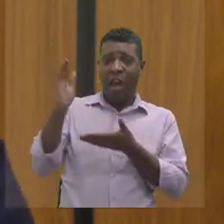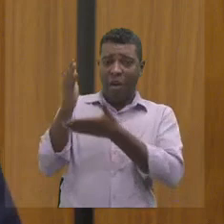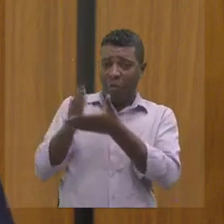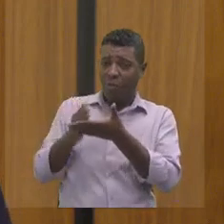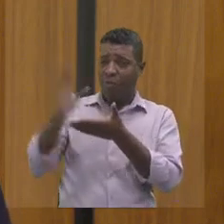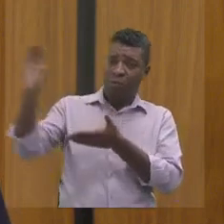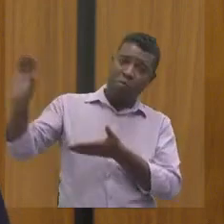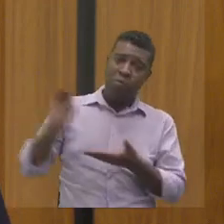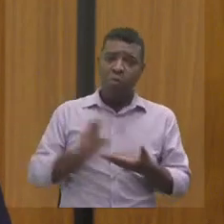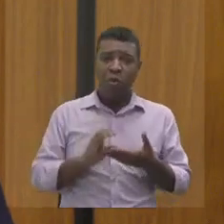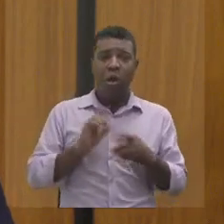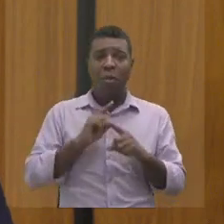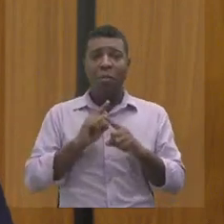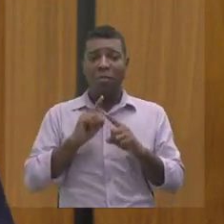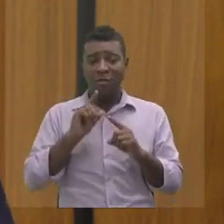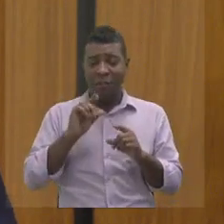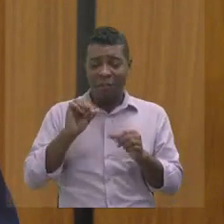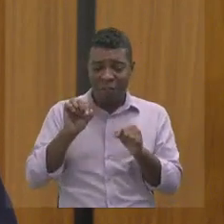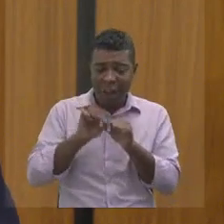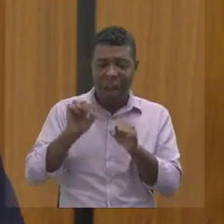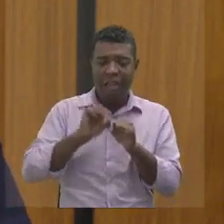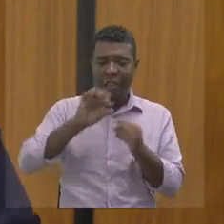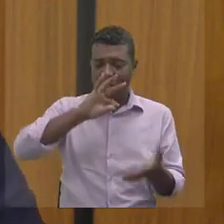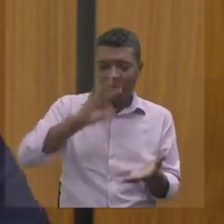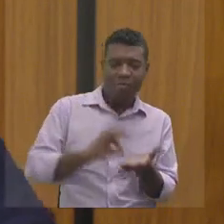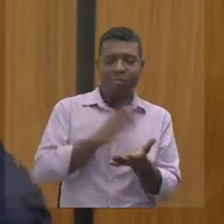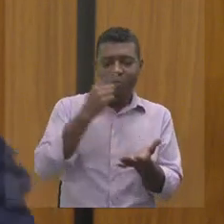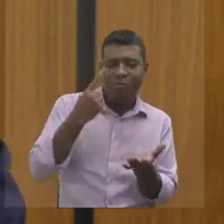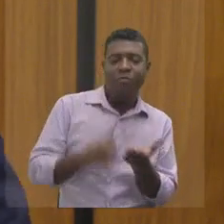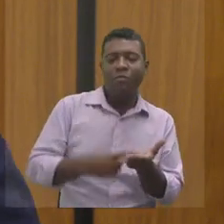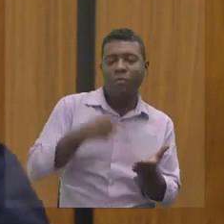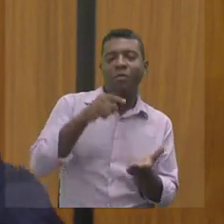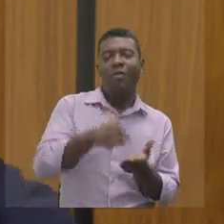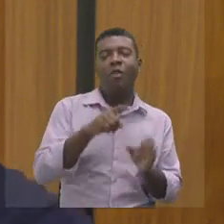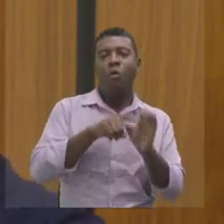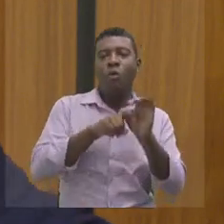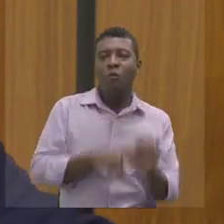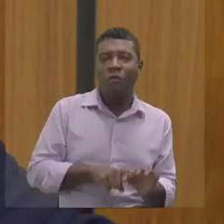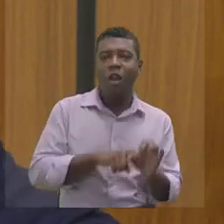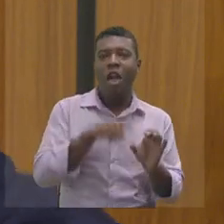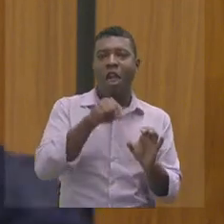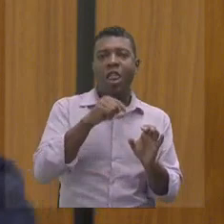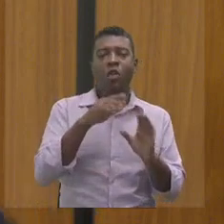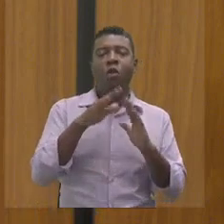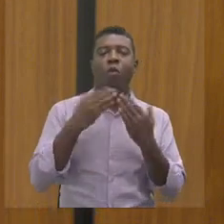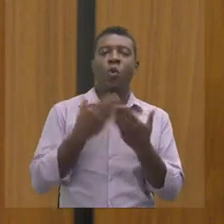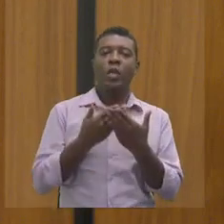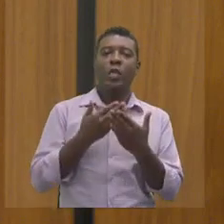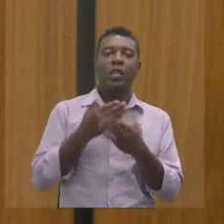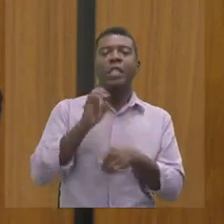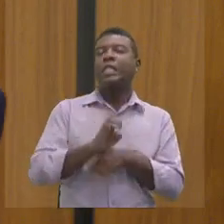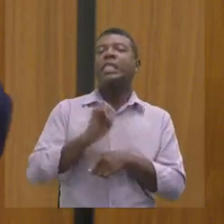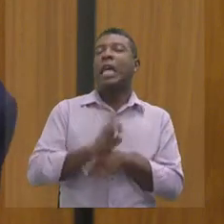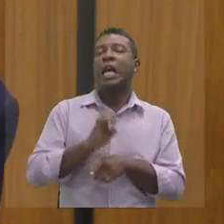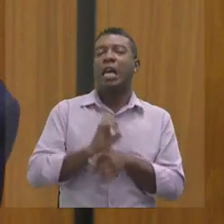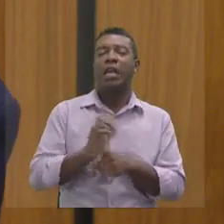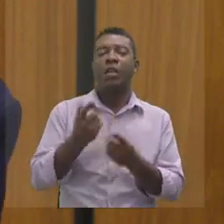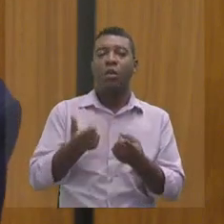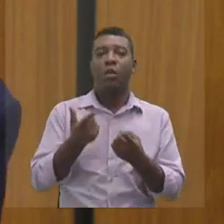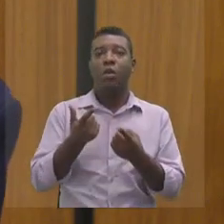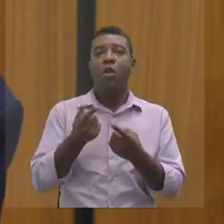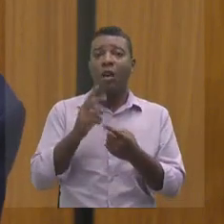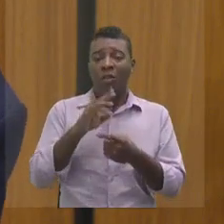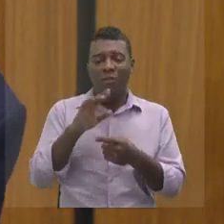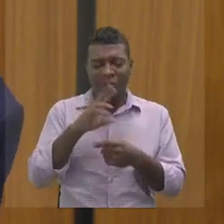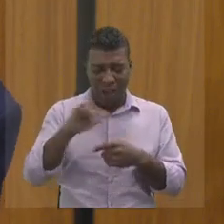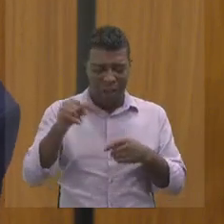se concretizando mas está na nossa programação a gente entende a importância da ligação entre o Alto Rio Pardo não de